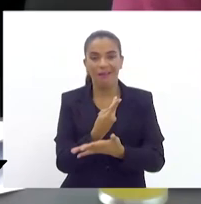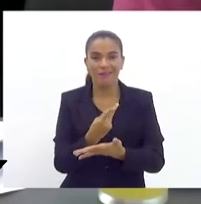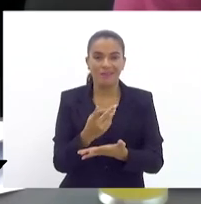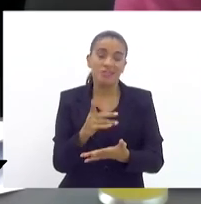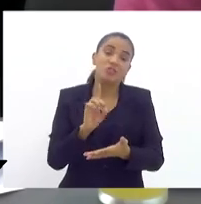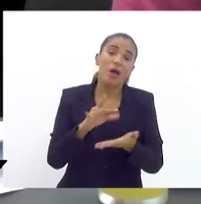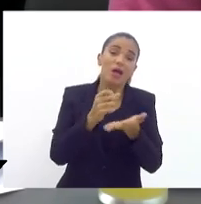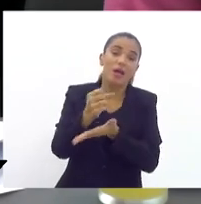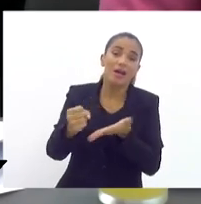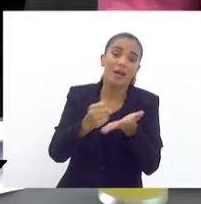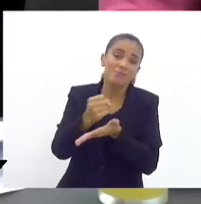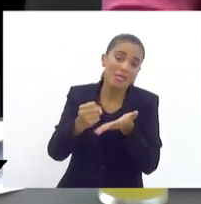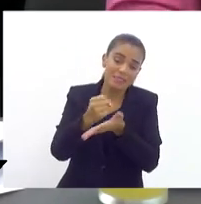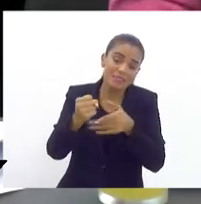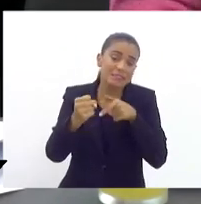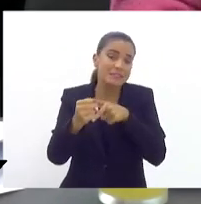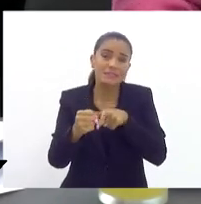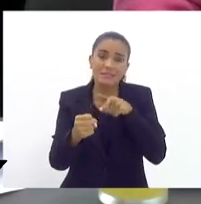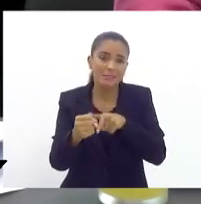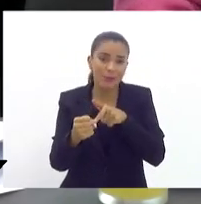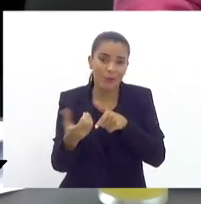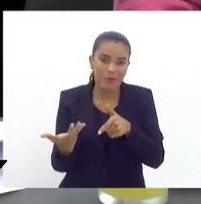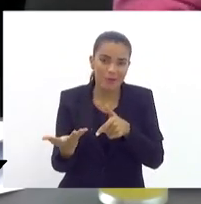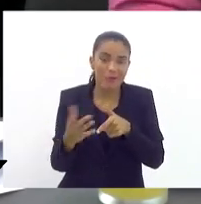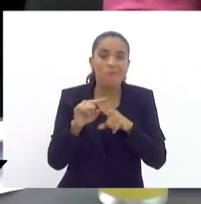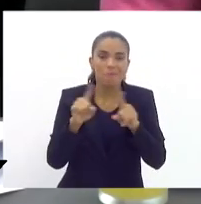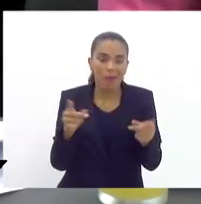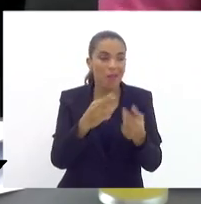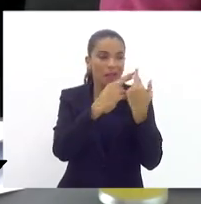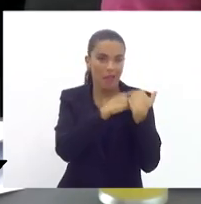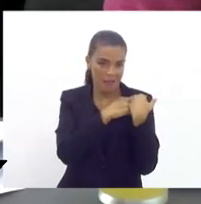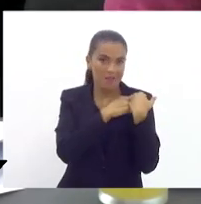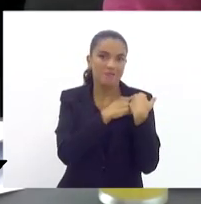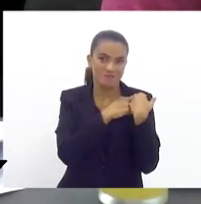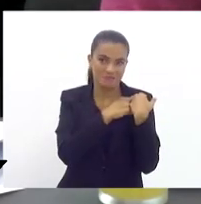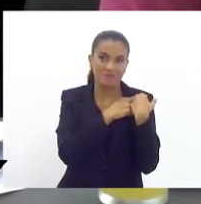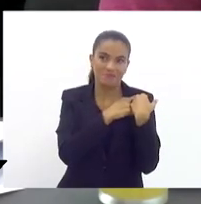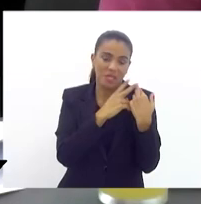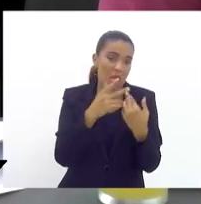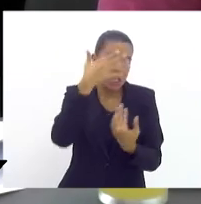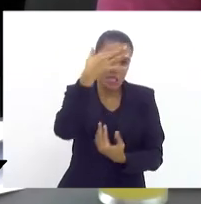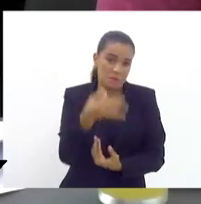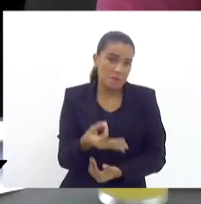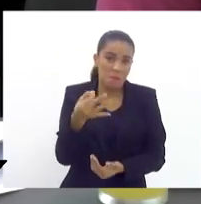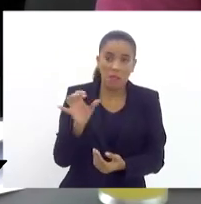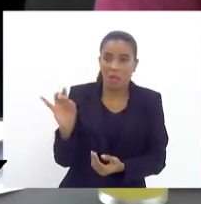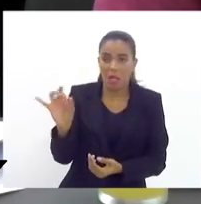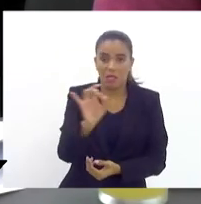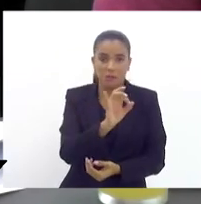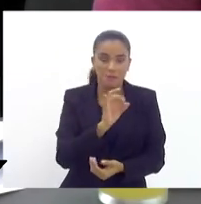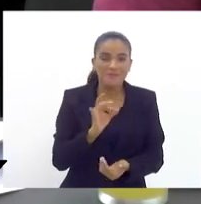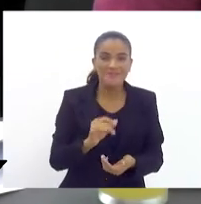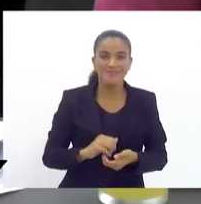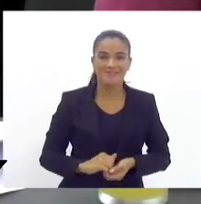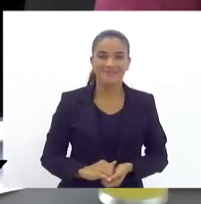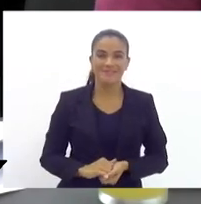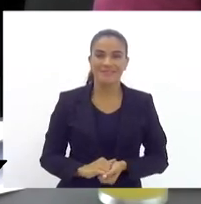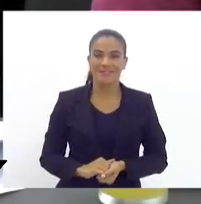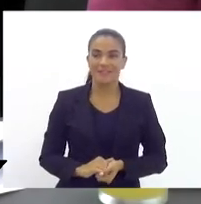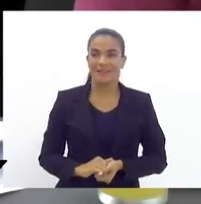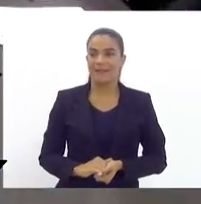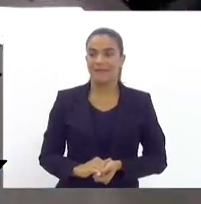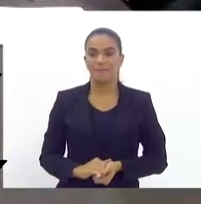que claramente diz isso. Mas que cabe depois de 14 interpretações. Falamos que o voto é errado.